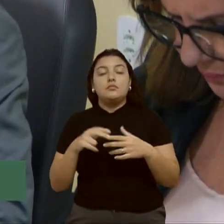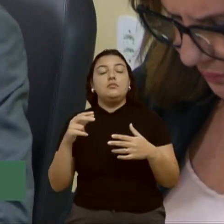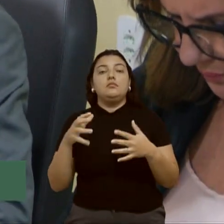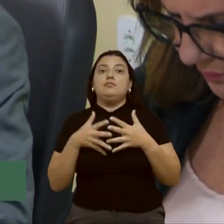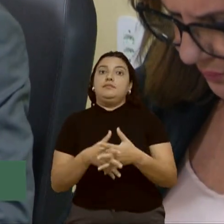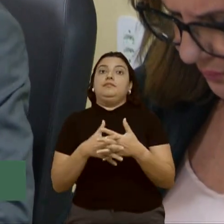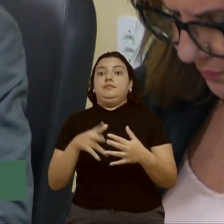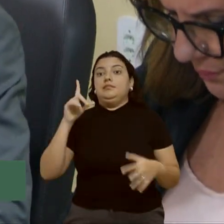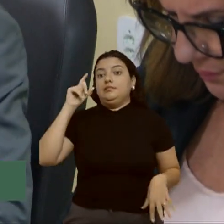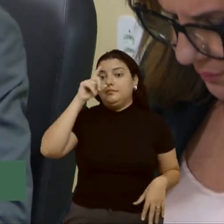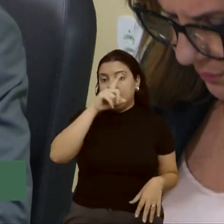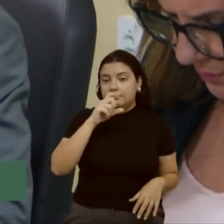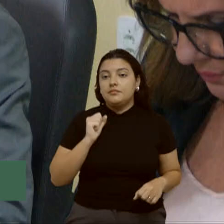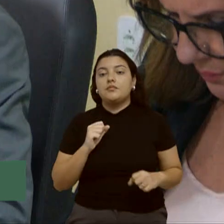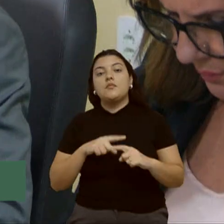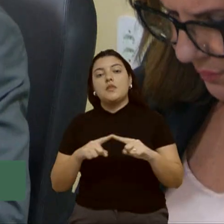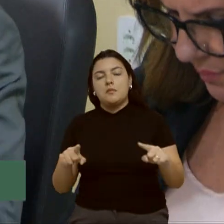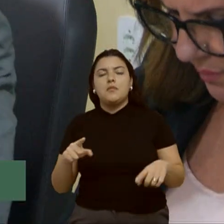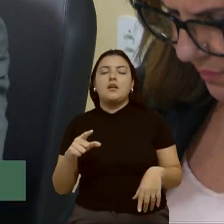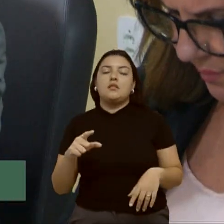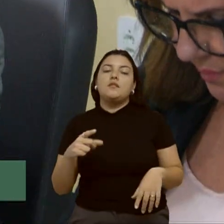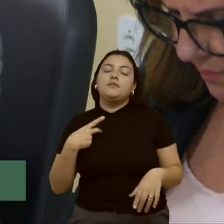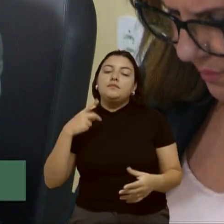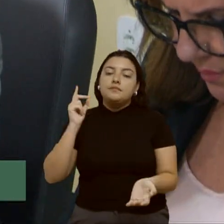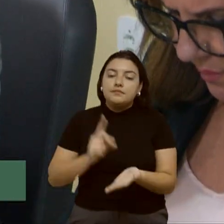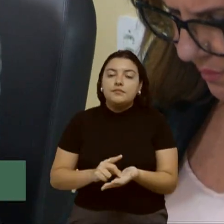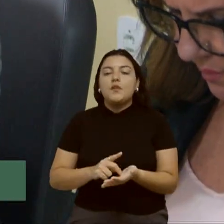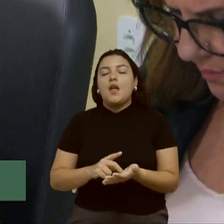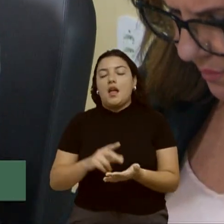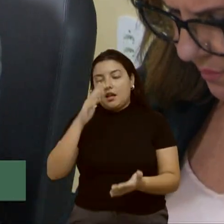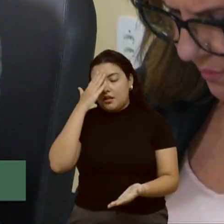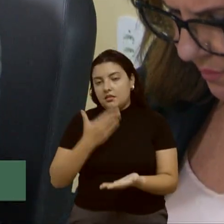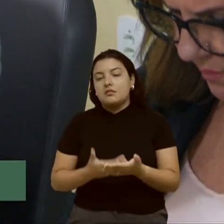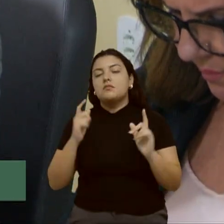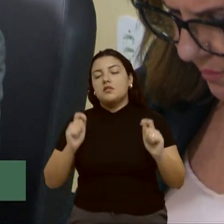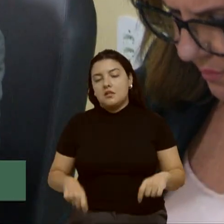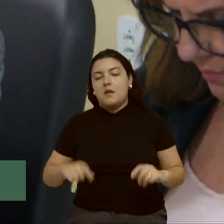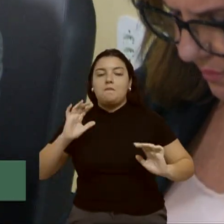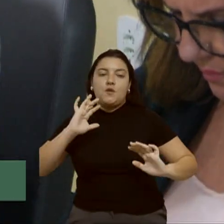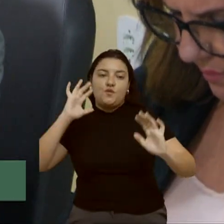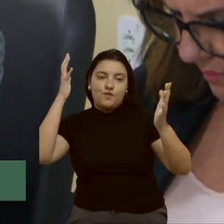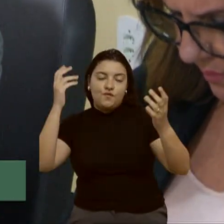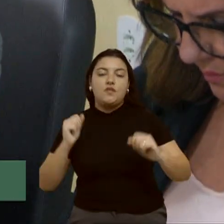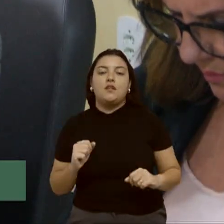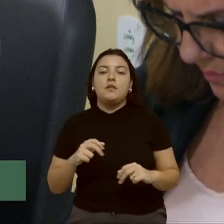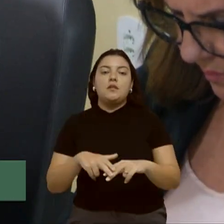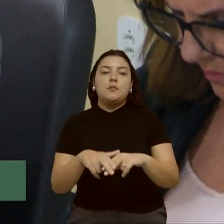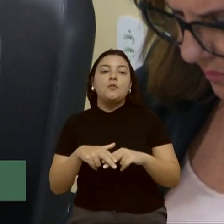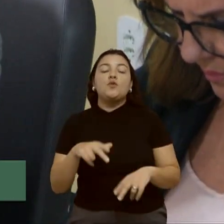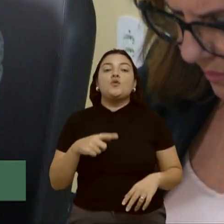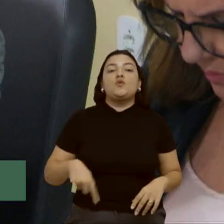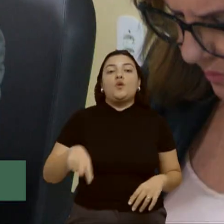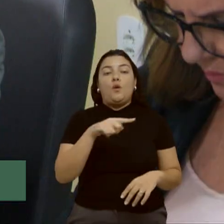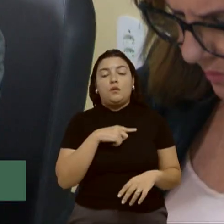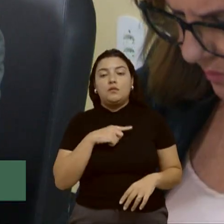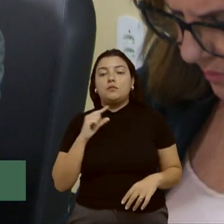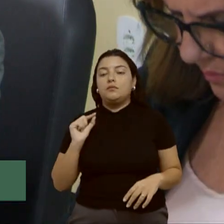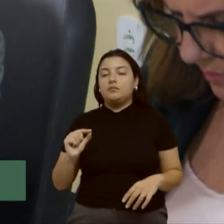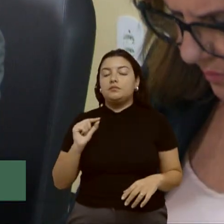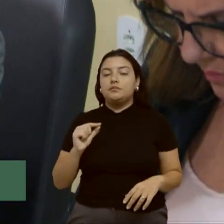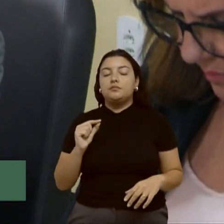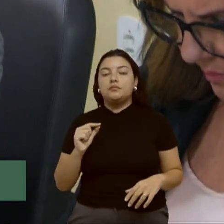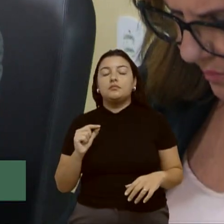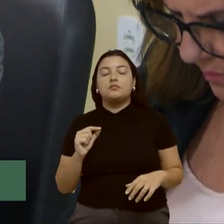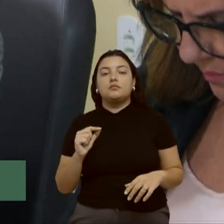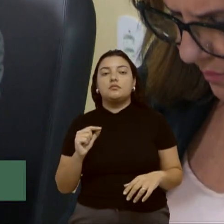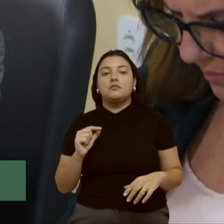complexas. Mas eu, sinceramente, eu acredito que tem solução para isso. E eu acredito que nós, o